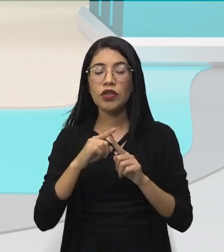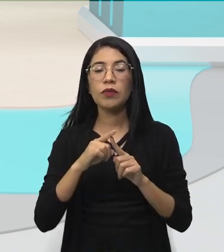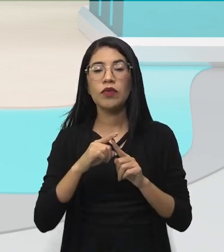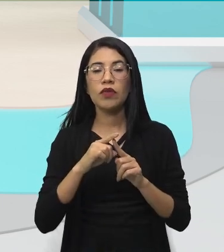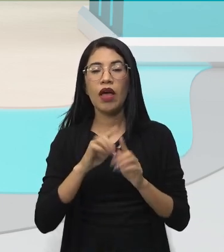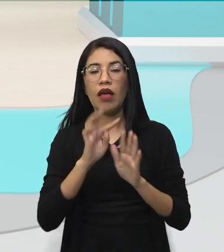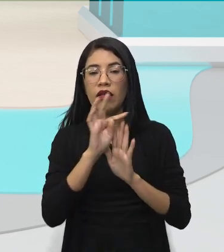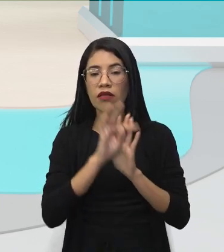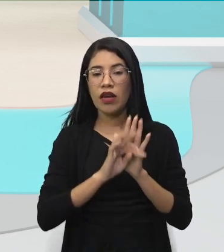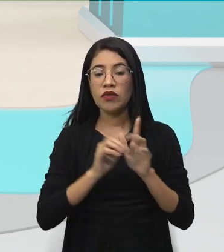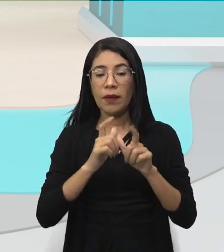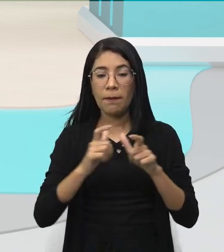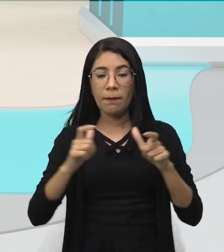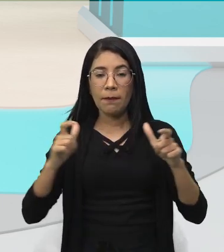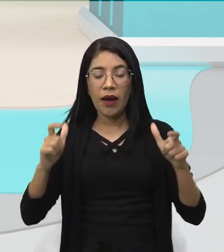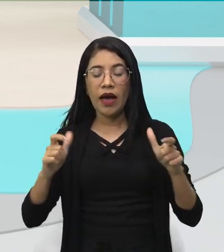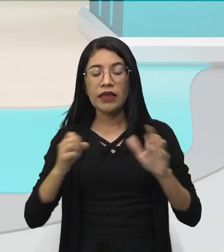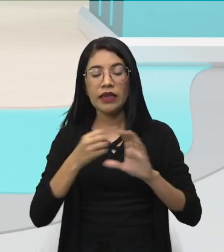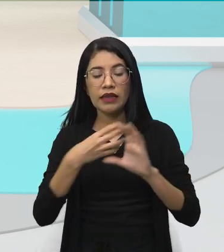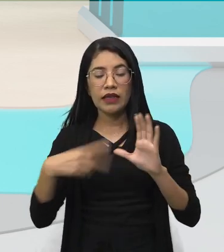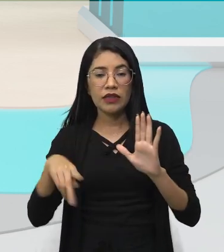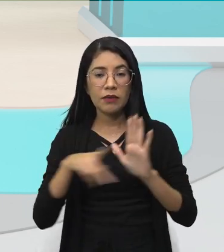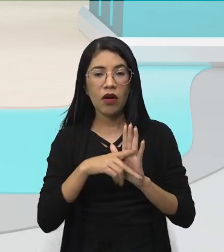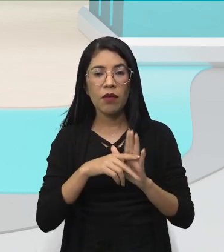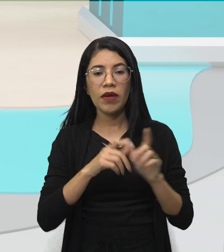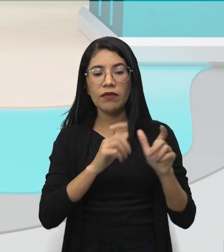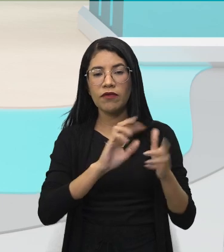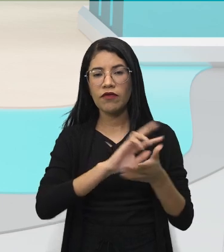algo maior, que vai apresentar características em